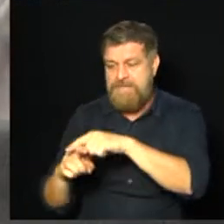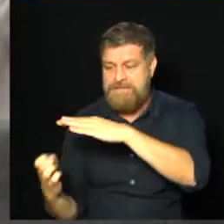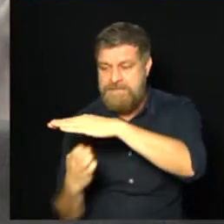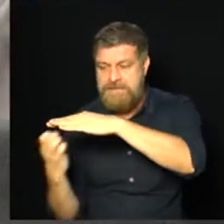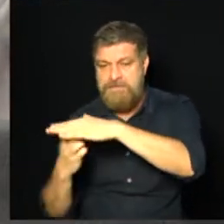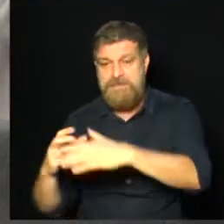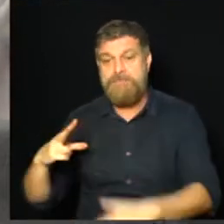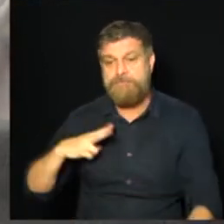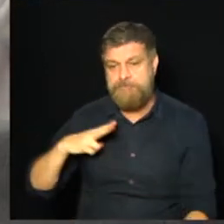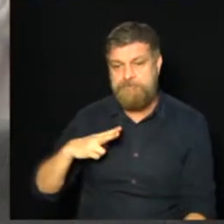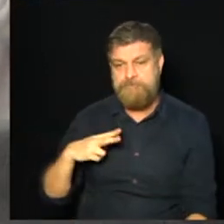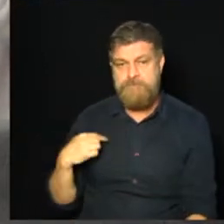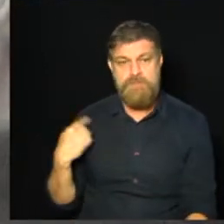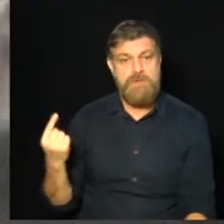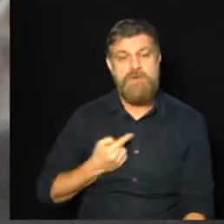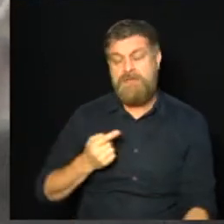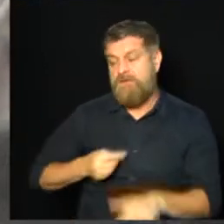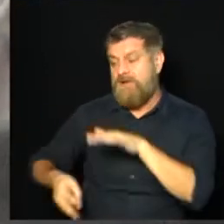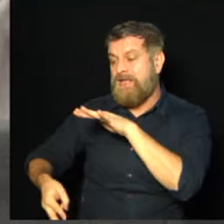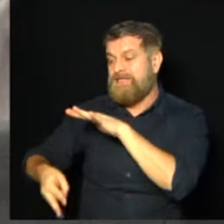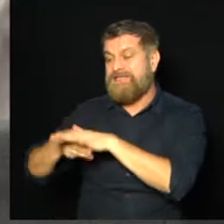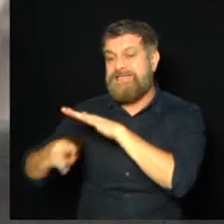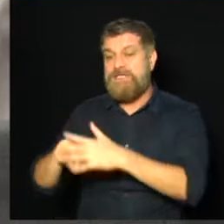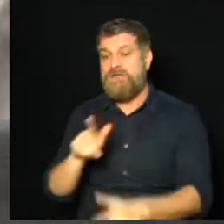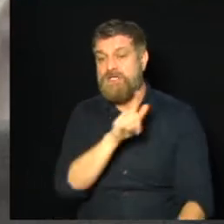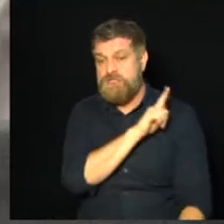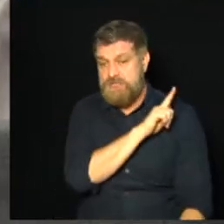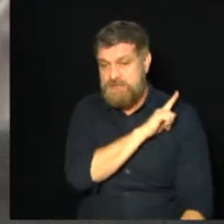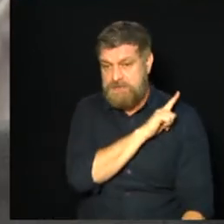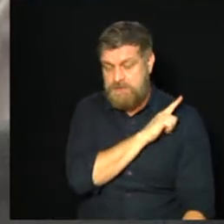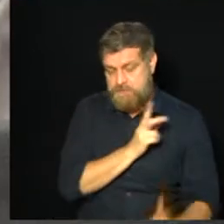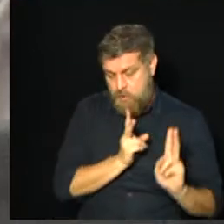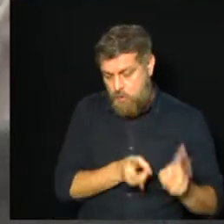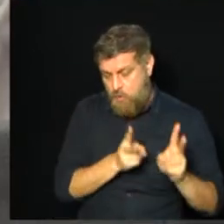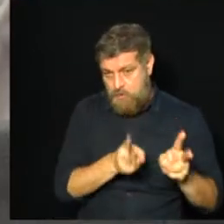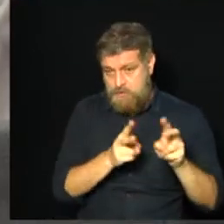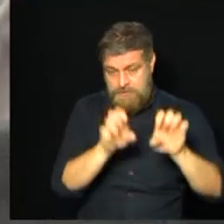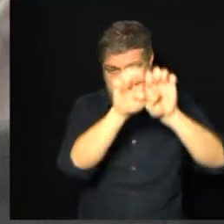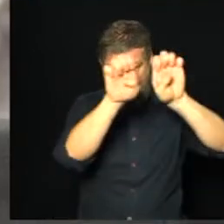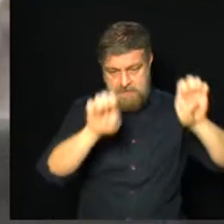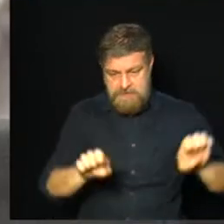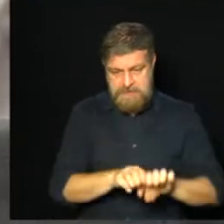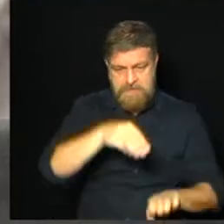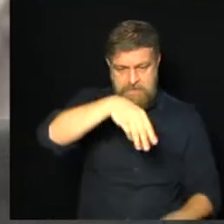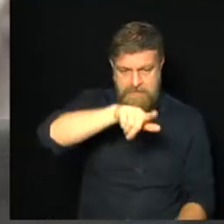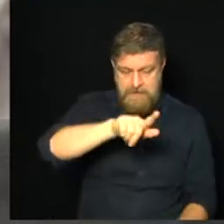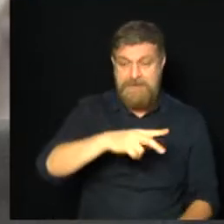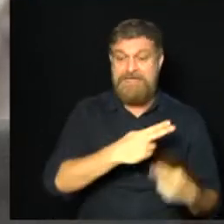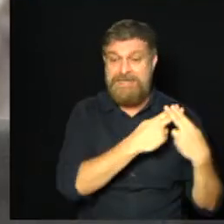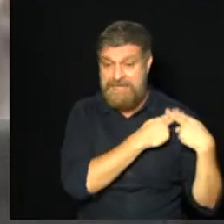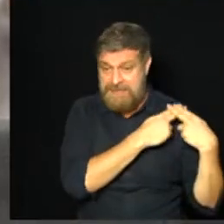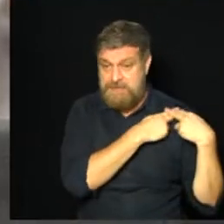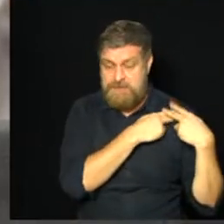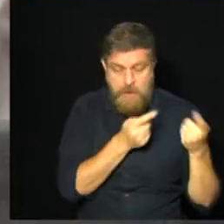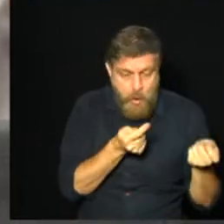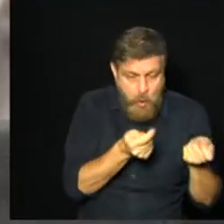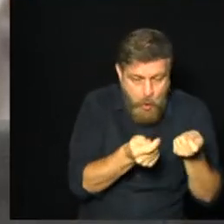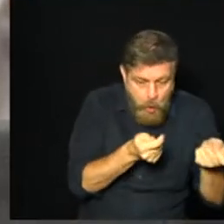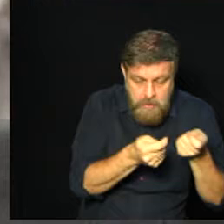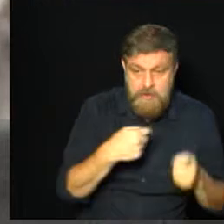não estamos terceirizando gestão. A gestão continua da rede Mário Gatti, com todo o controle, nós